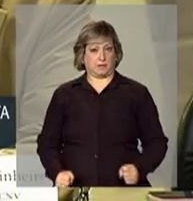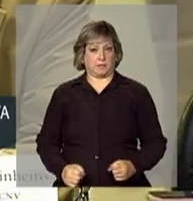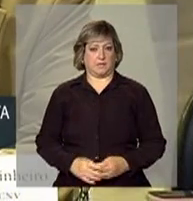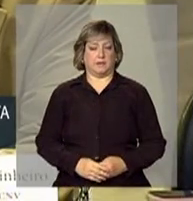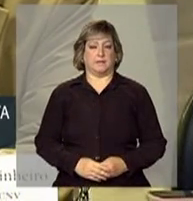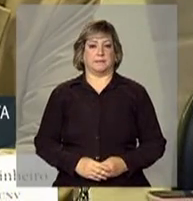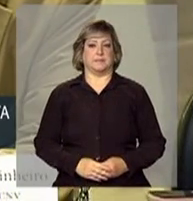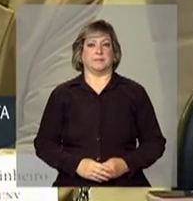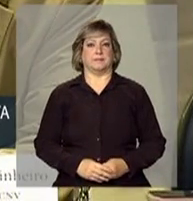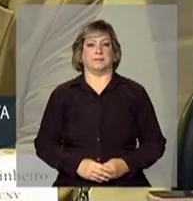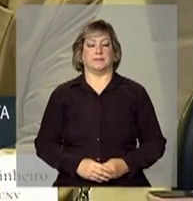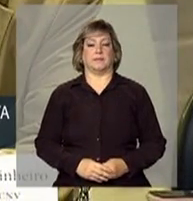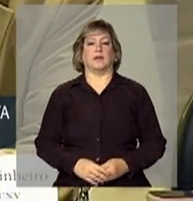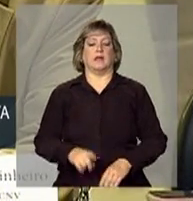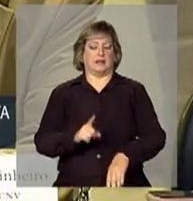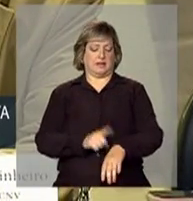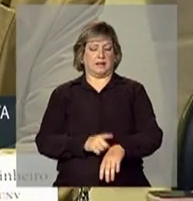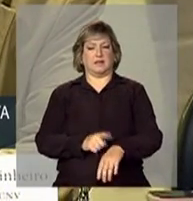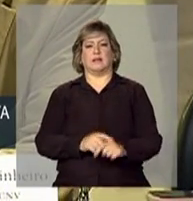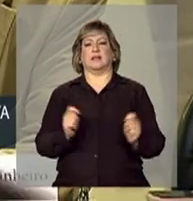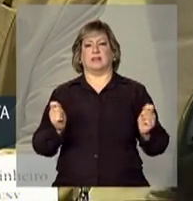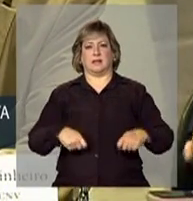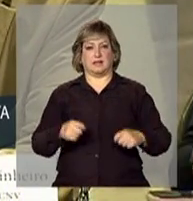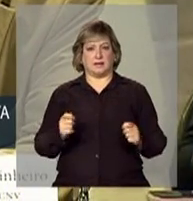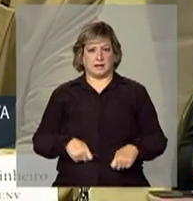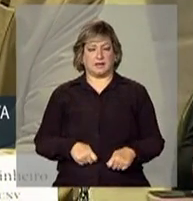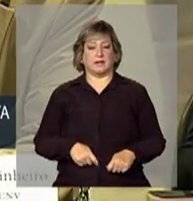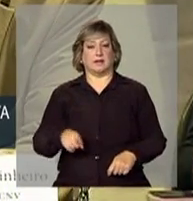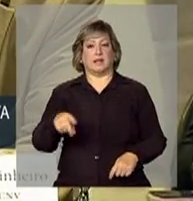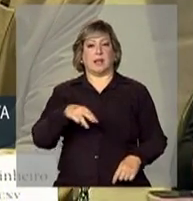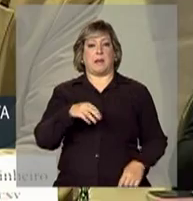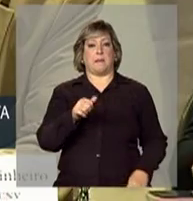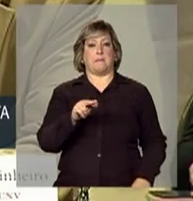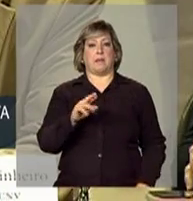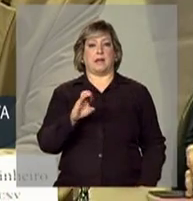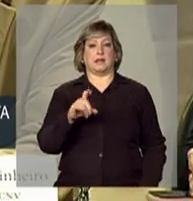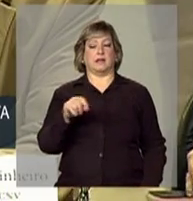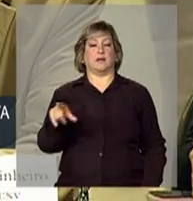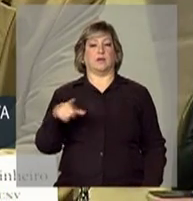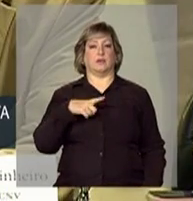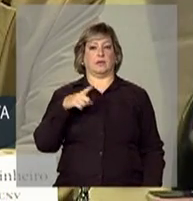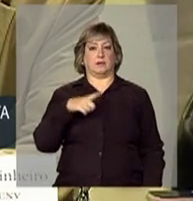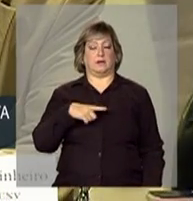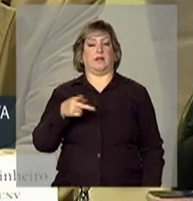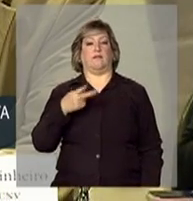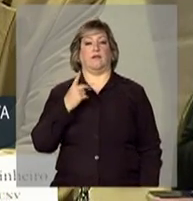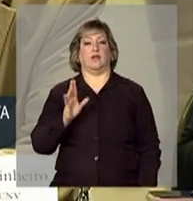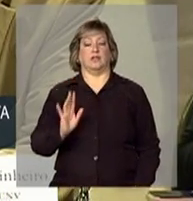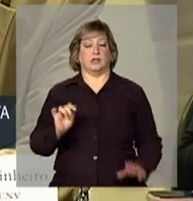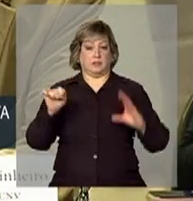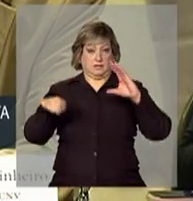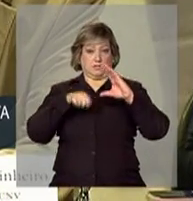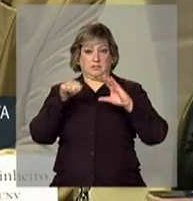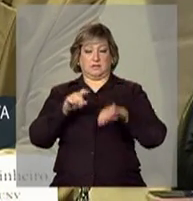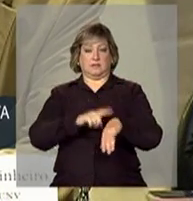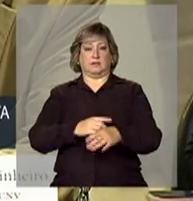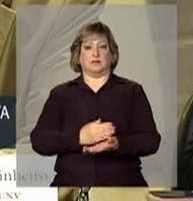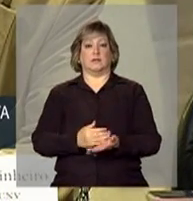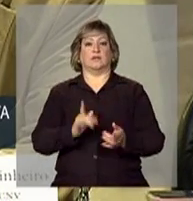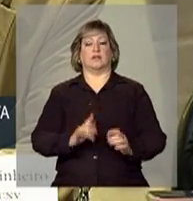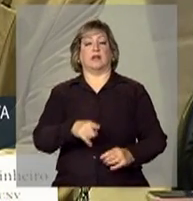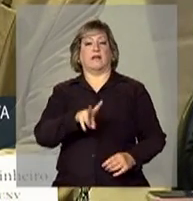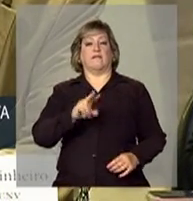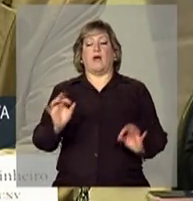Nós teremos um tempo confortável. Marcelo Oliveira, que eu estou vendo ali já empunhando a sua câmera, ele